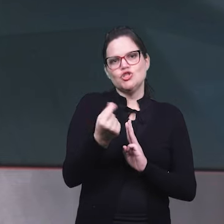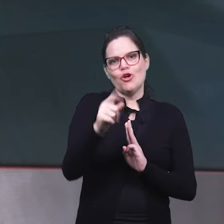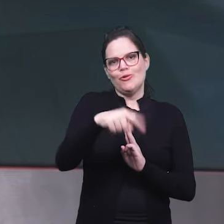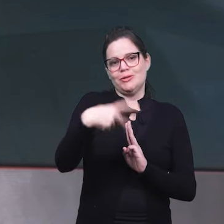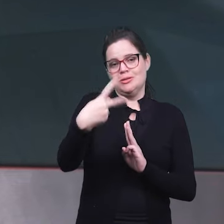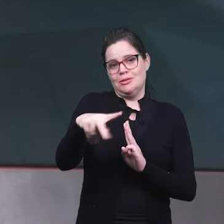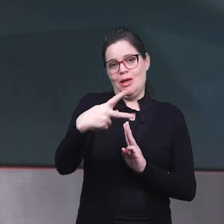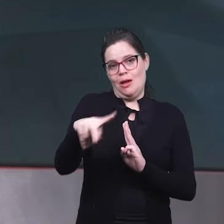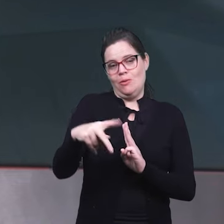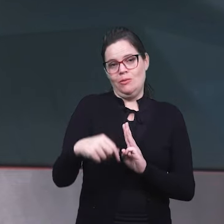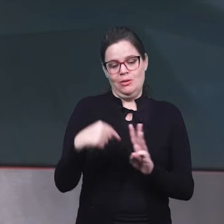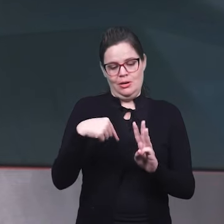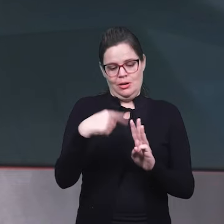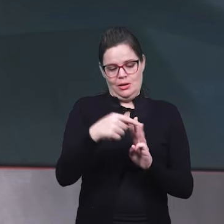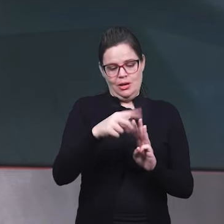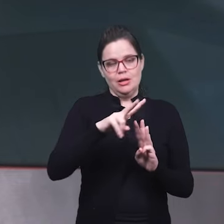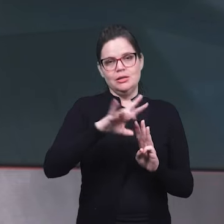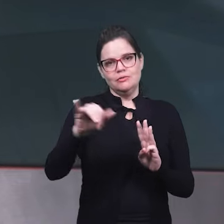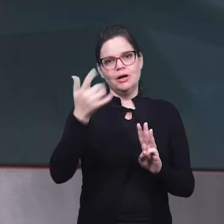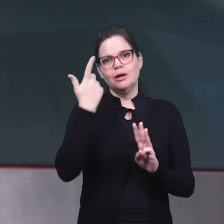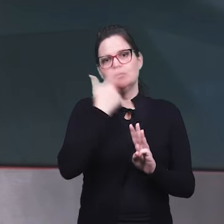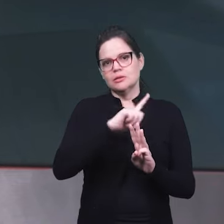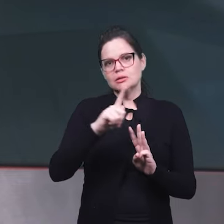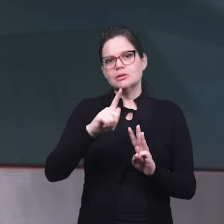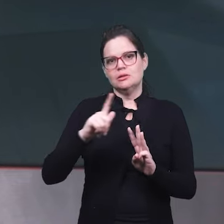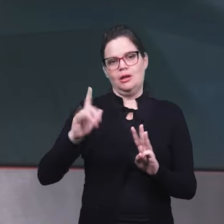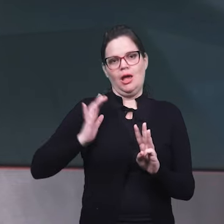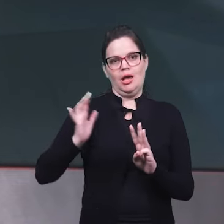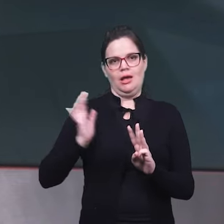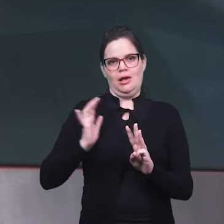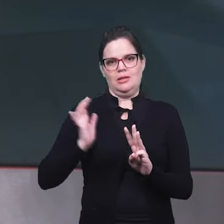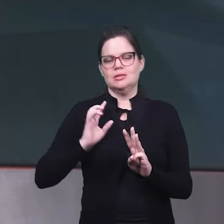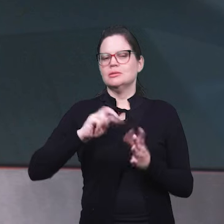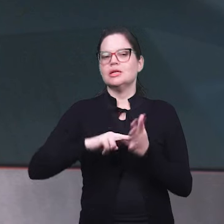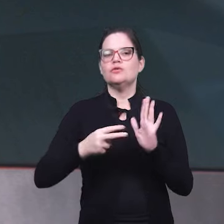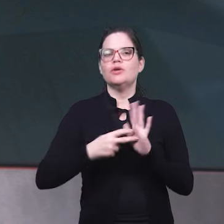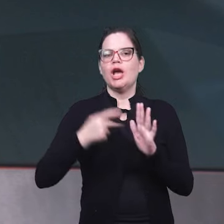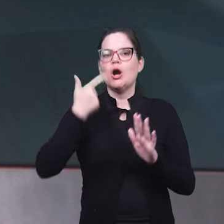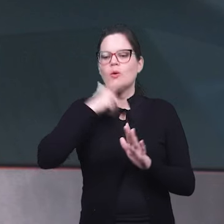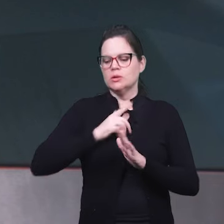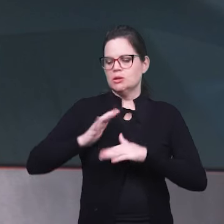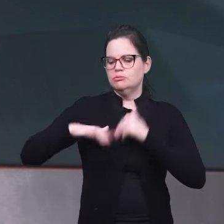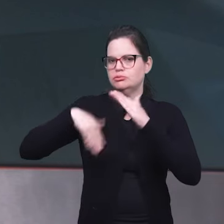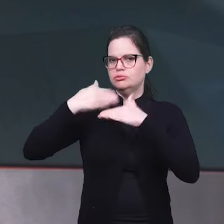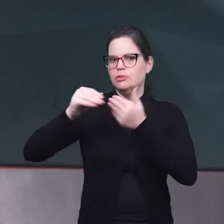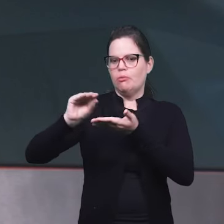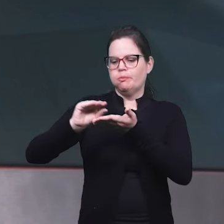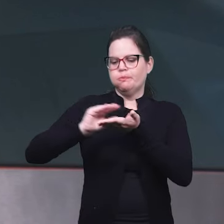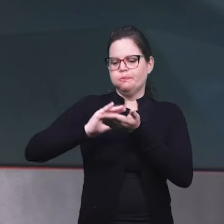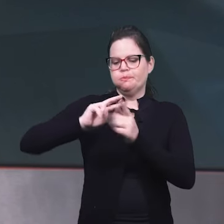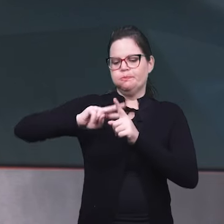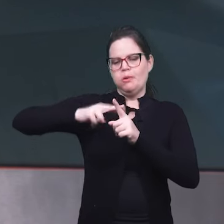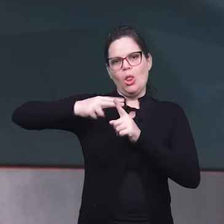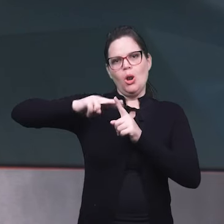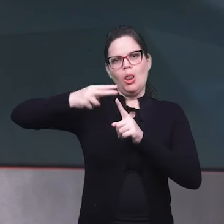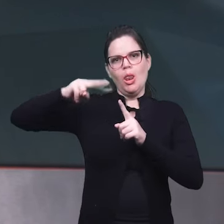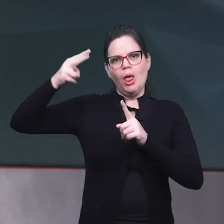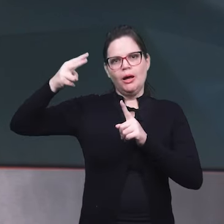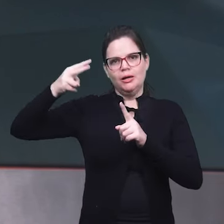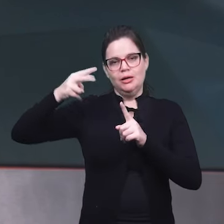para ele, fazer o dinheiro dele gerar riqueza. Não foi criado pensando no outro,